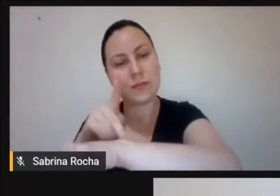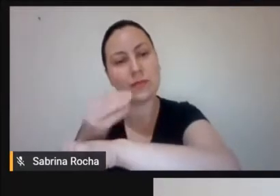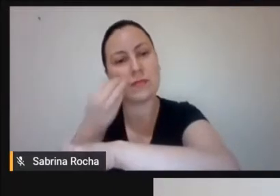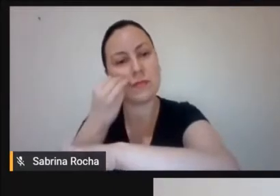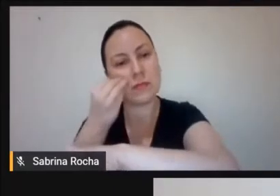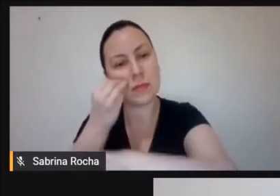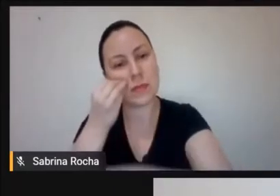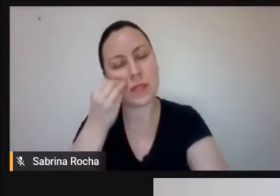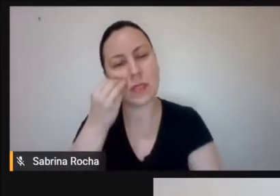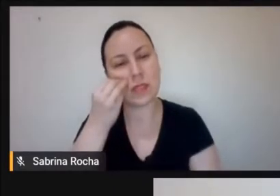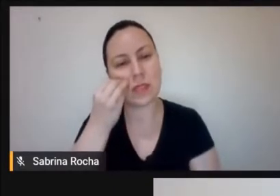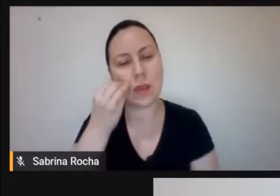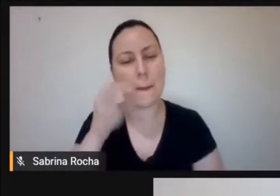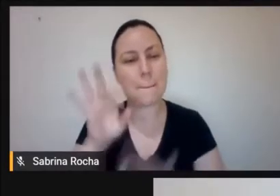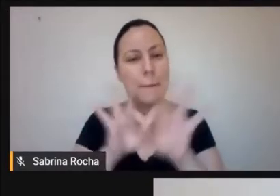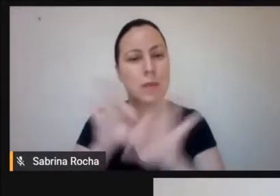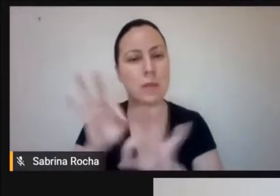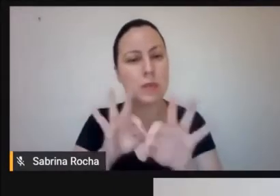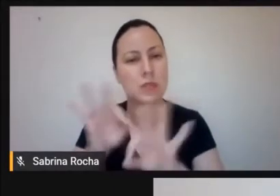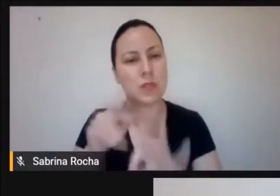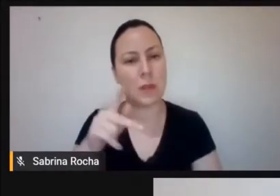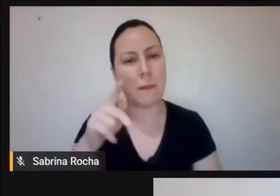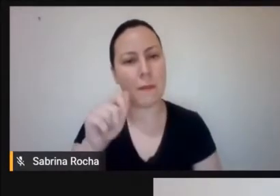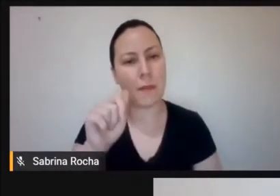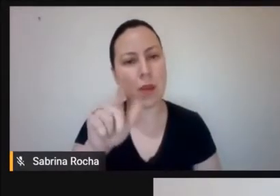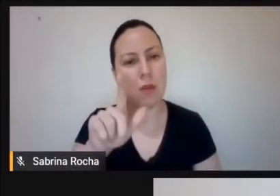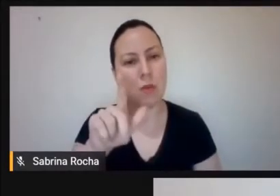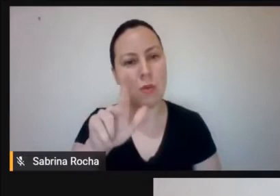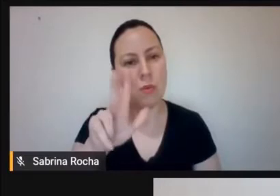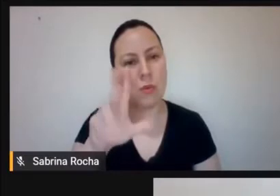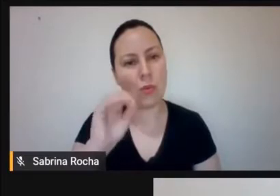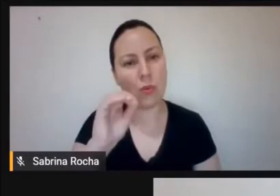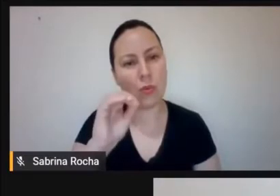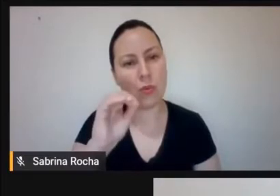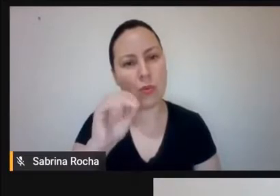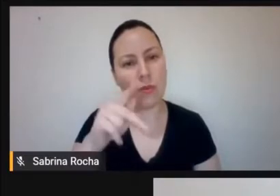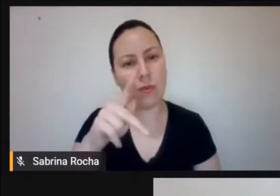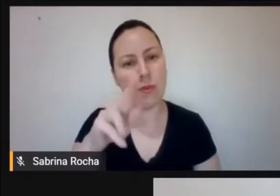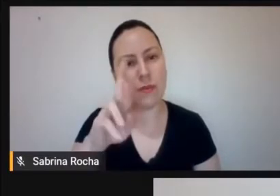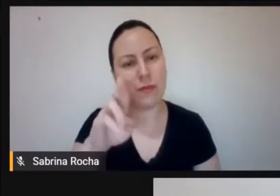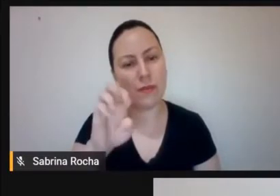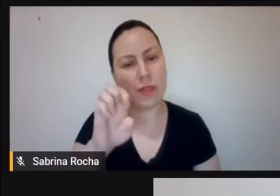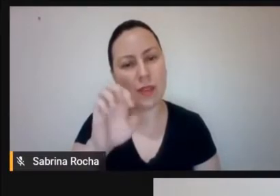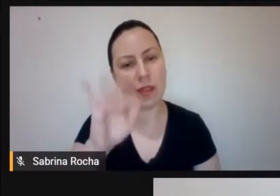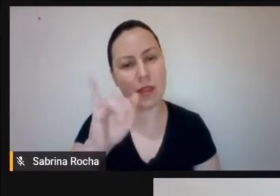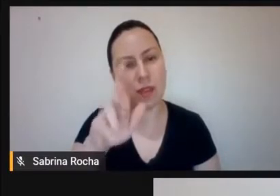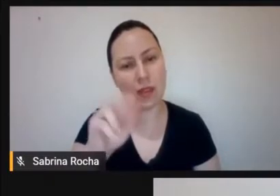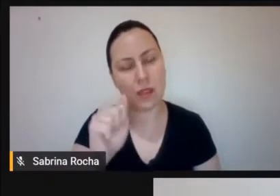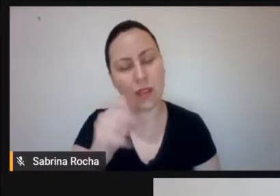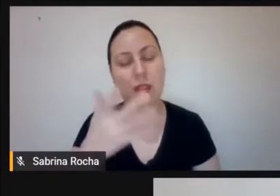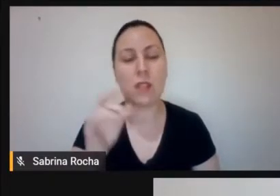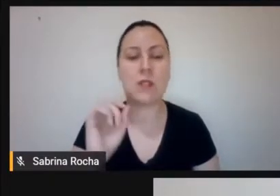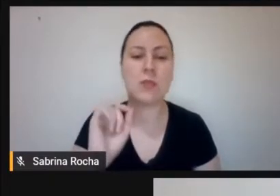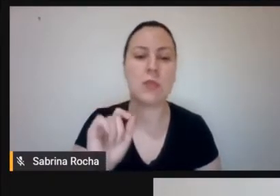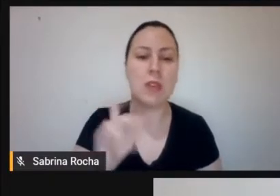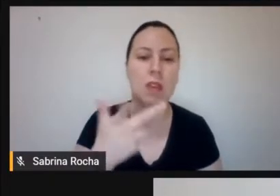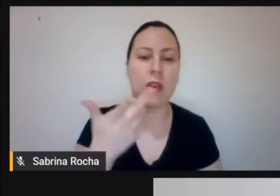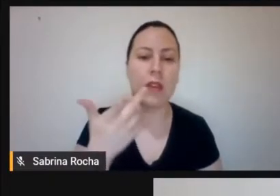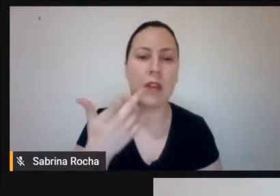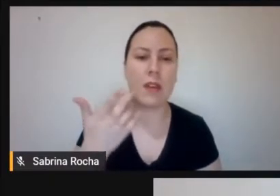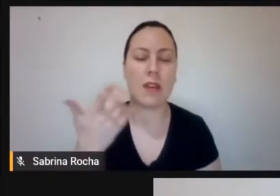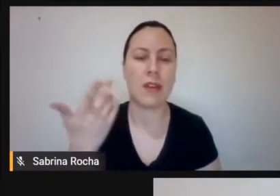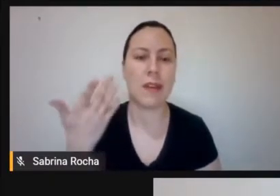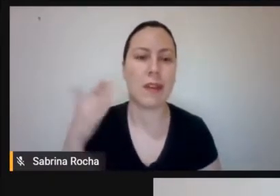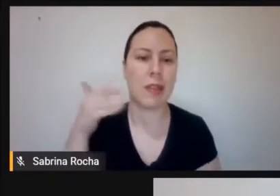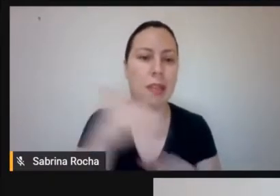por exemplo, com projetos como o do Paulo Freire, que é dirigido a adultos, do que aqueles que invadem o mundo da